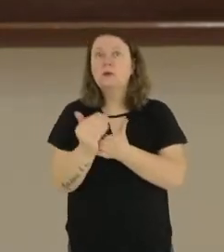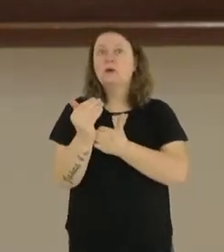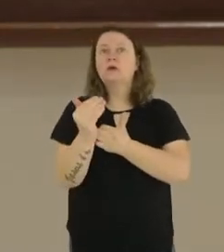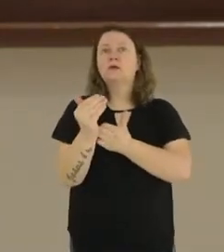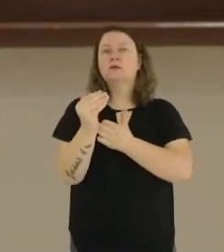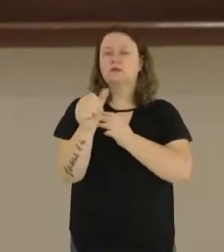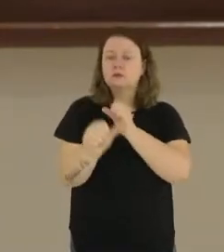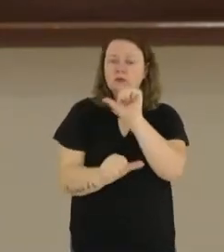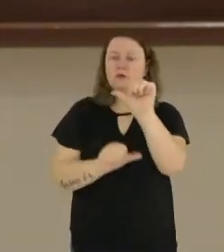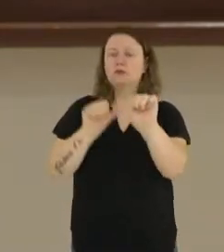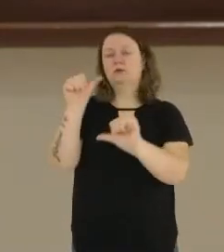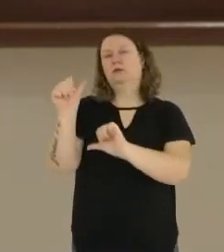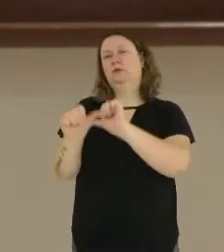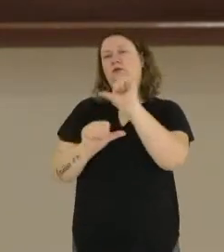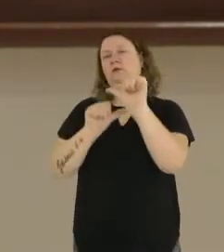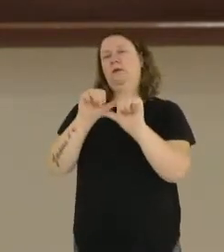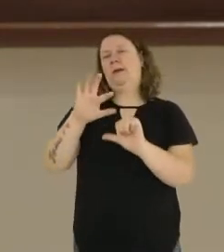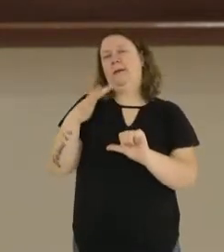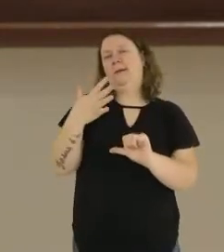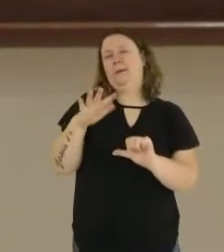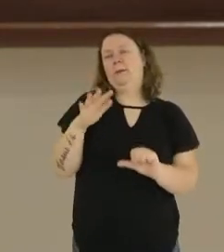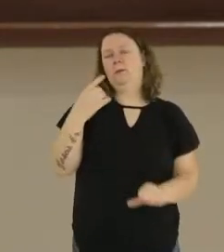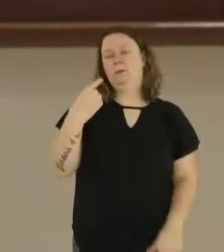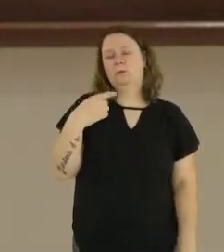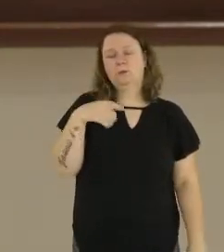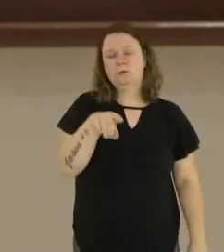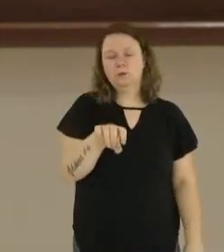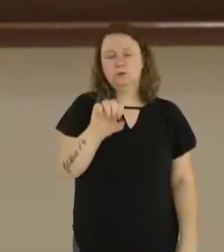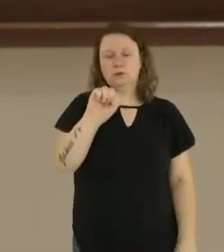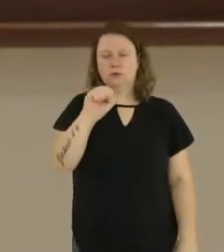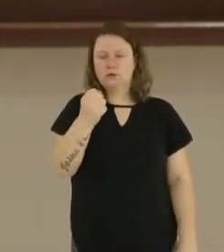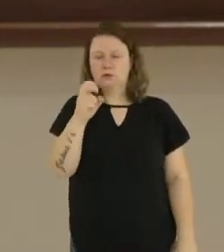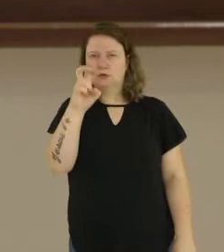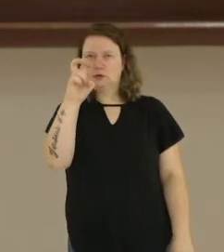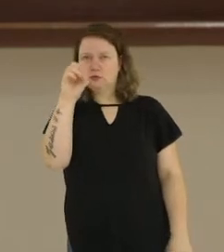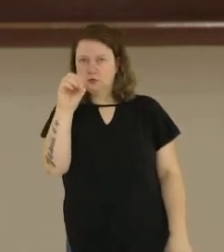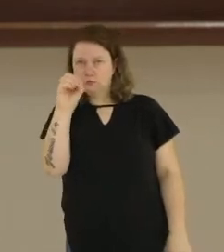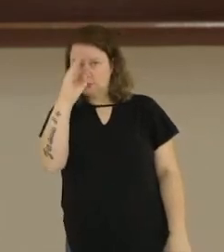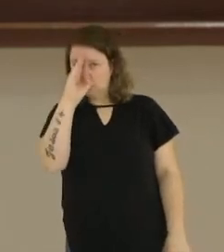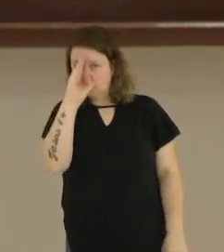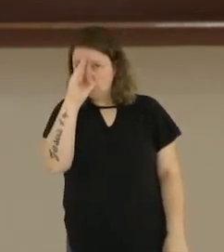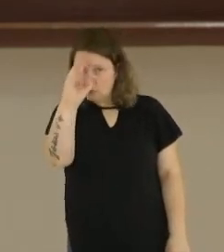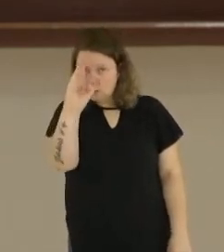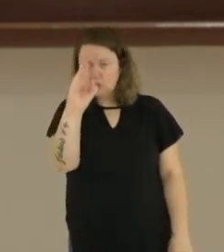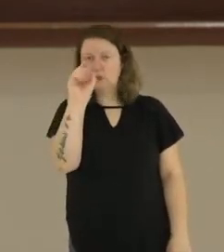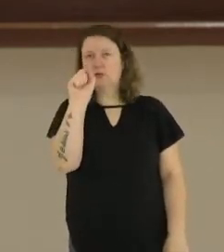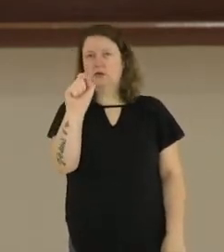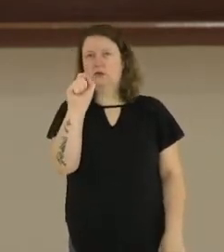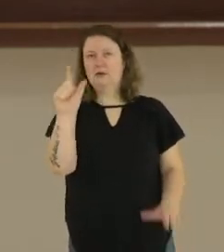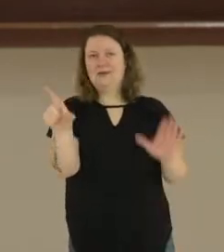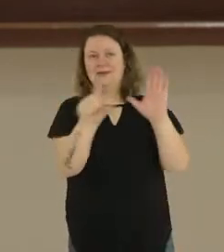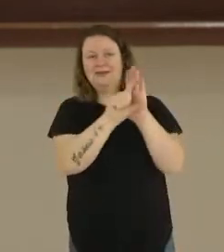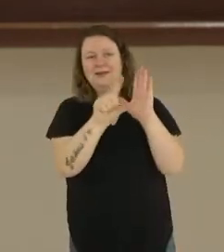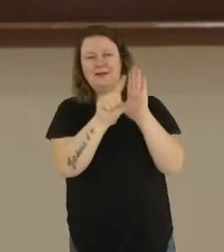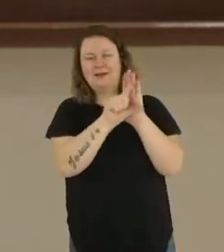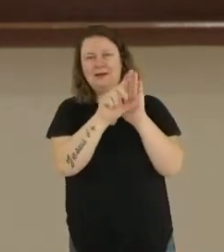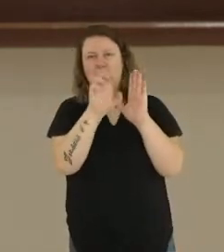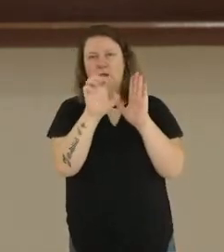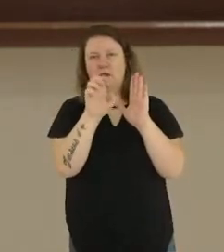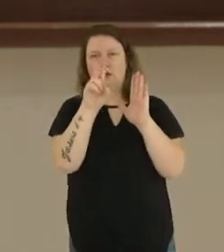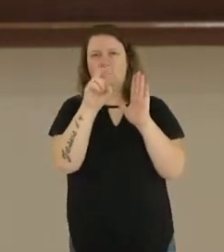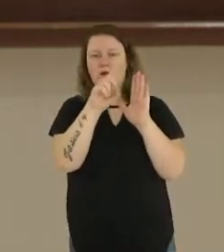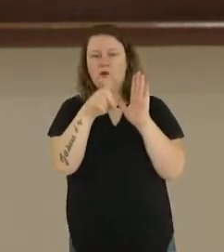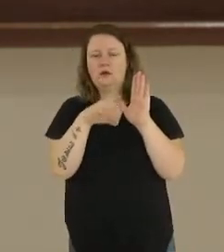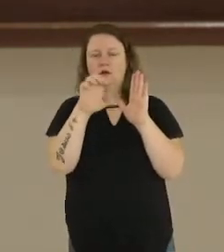modificadas ali em meados de 1850, principalmente com a chamada Lei de Eusébio Queiroz, que ela